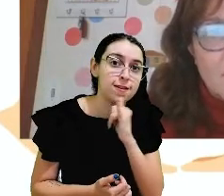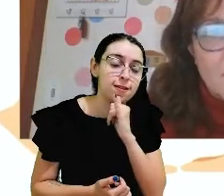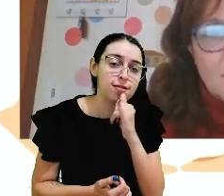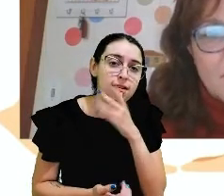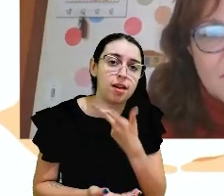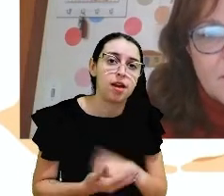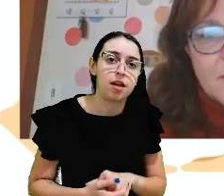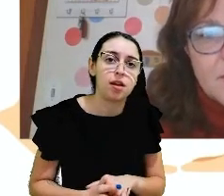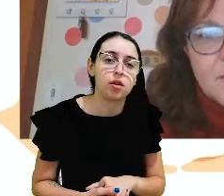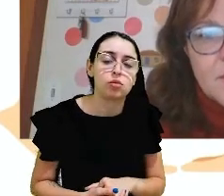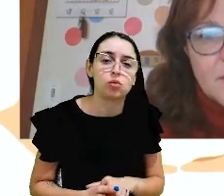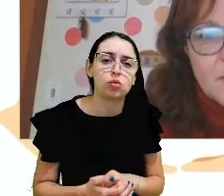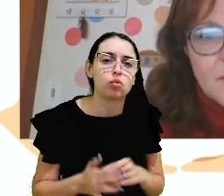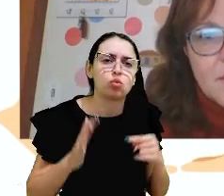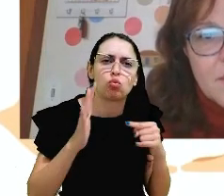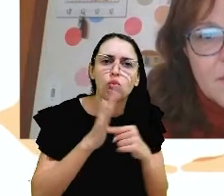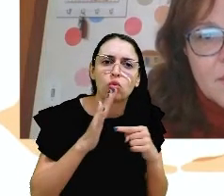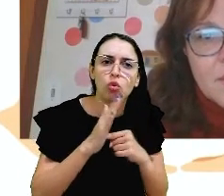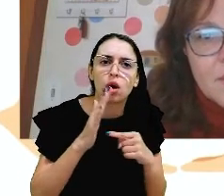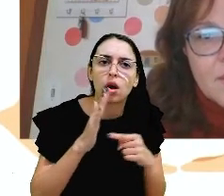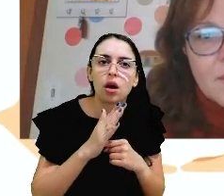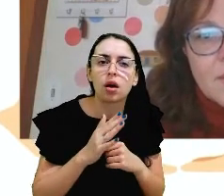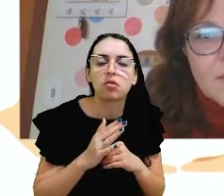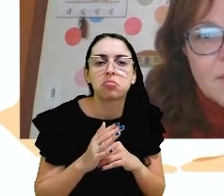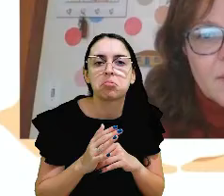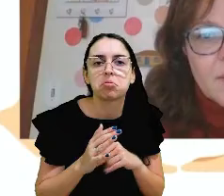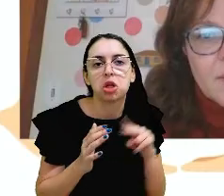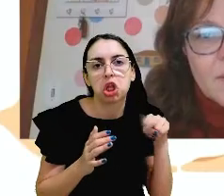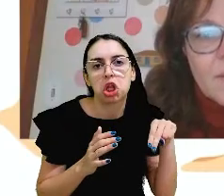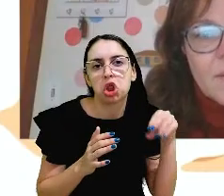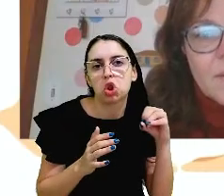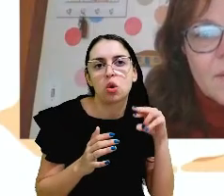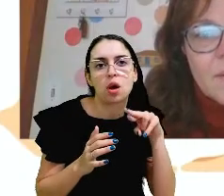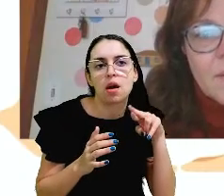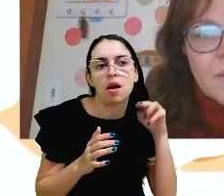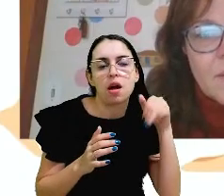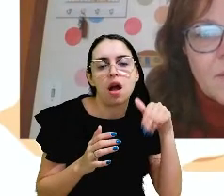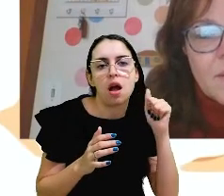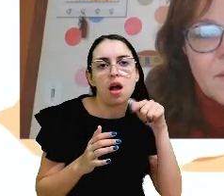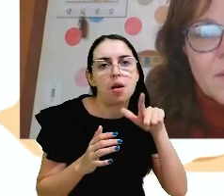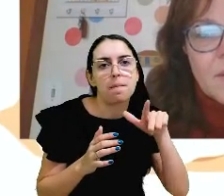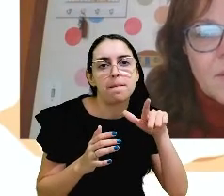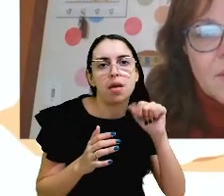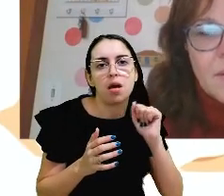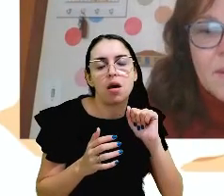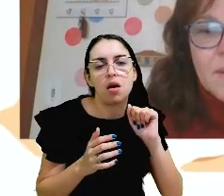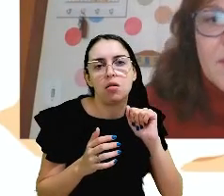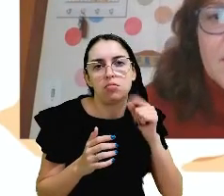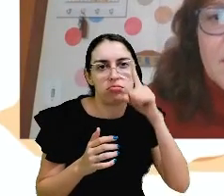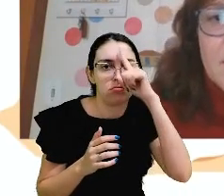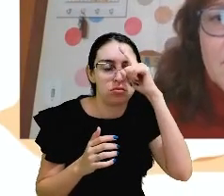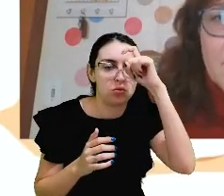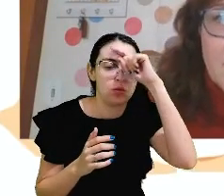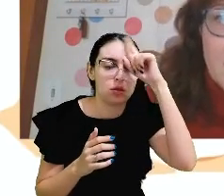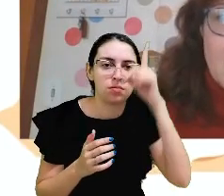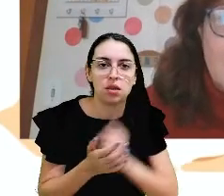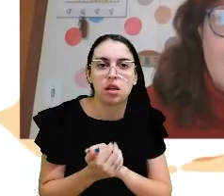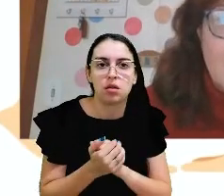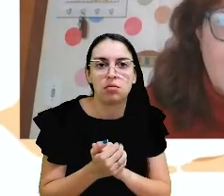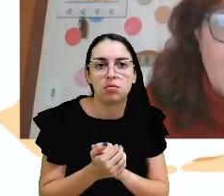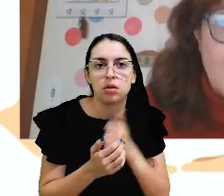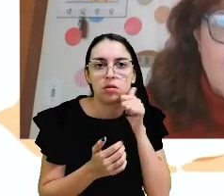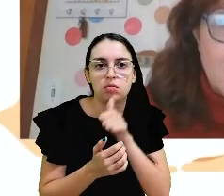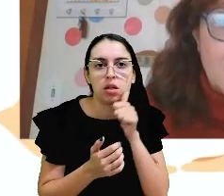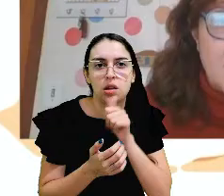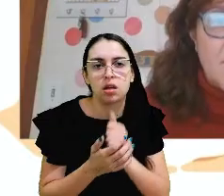hospital é visto como uma coisa completamente fazendo parte da assistência, que as mulheres nem reportam como